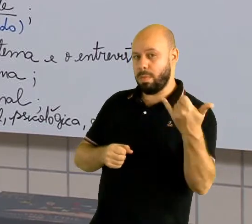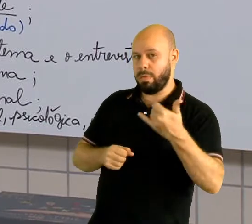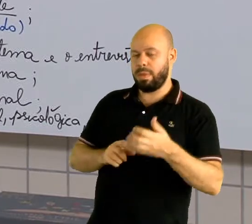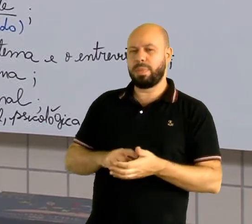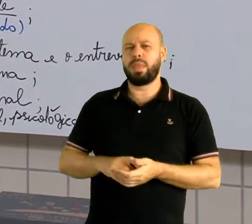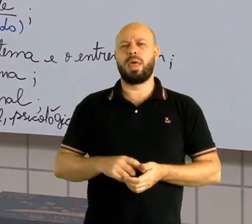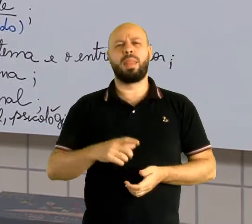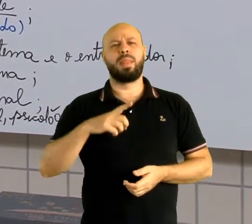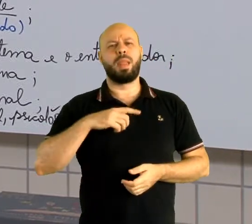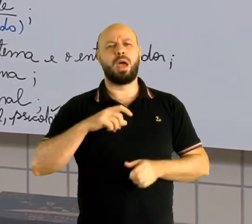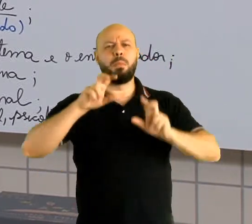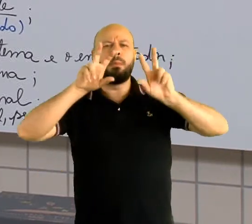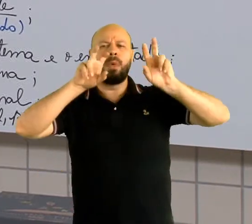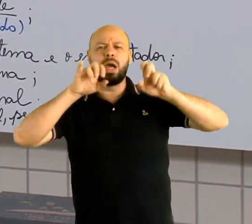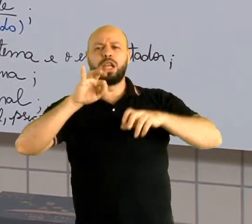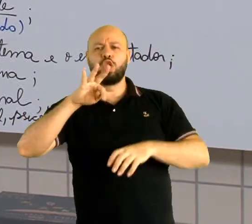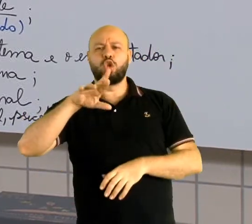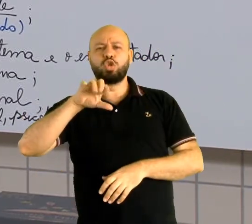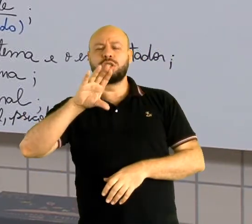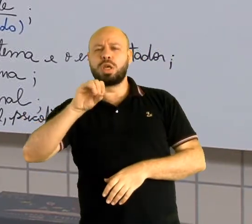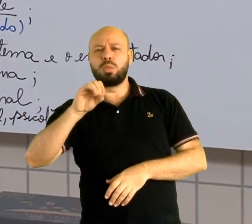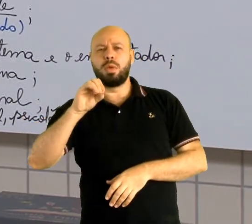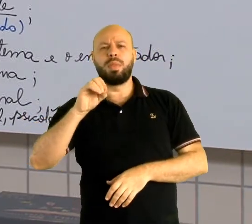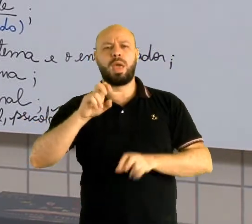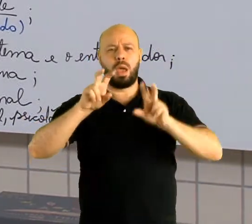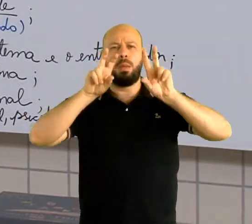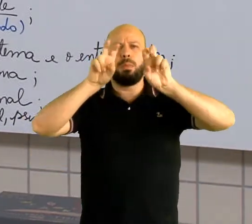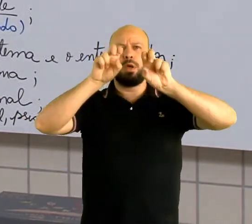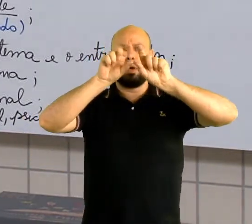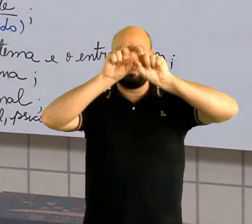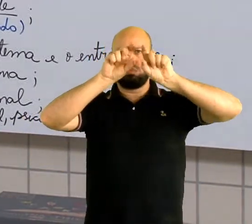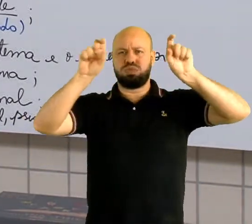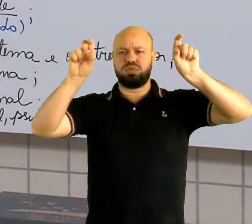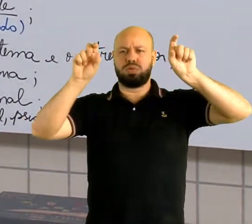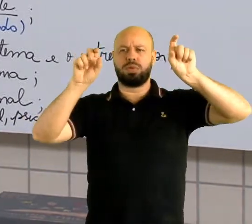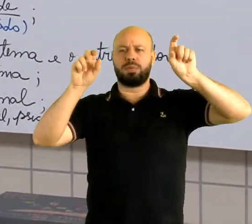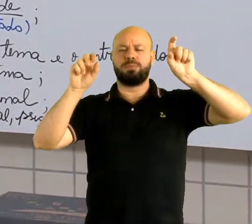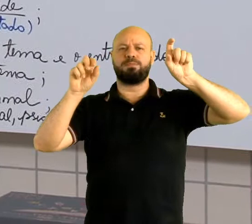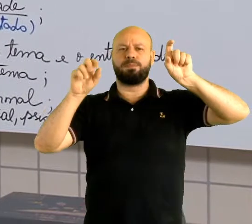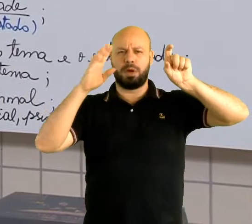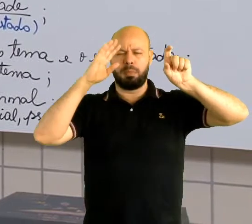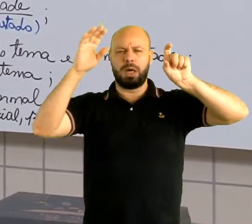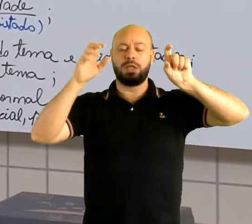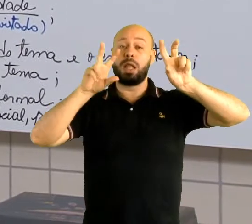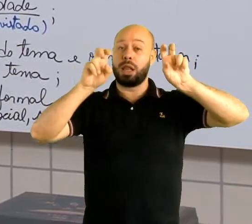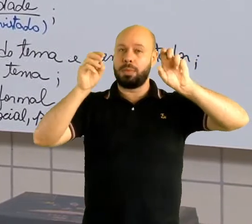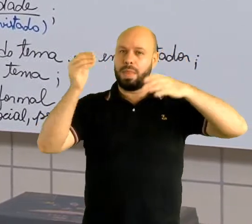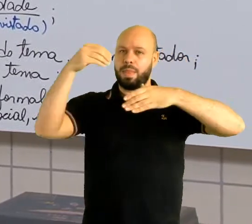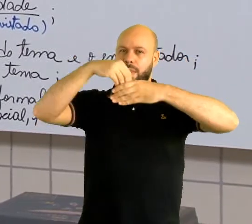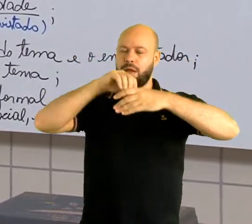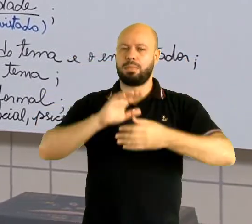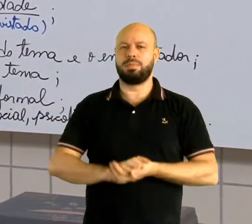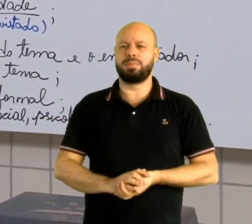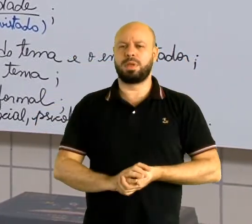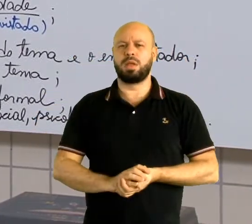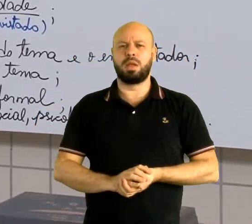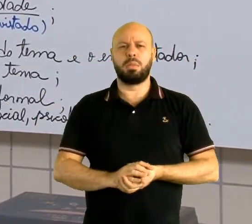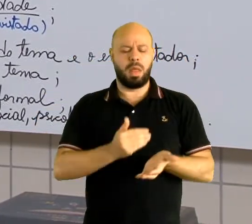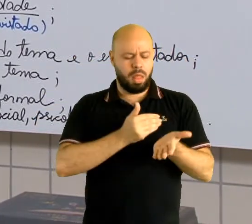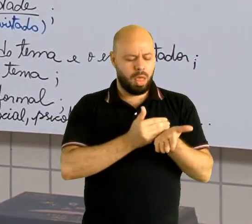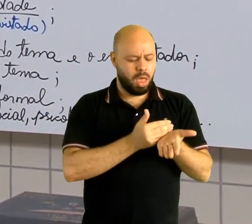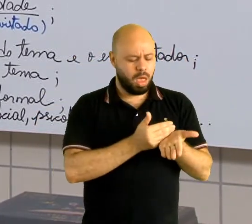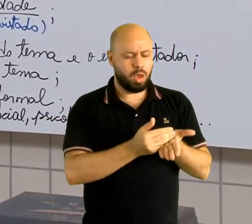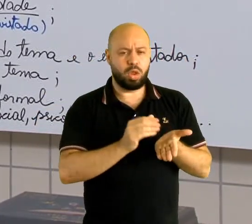o título, de acordo com o tema que será trabalhado. Temos a introdução. O que é a